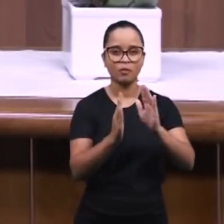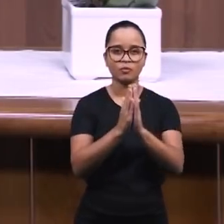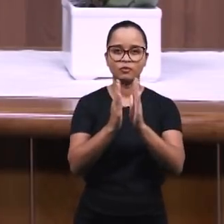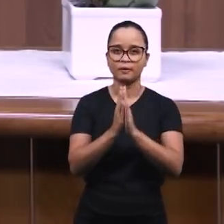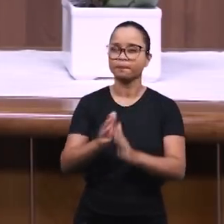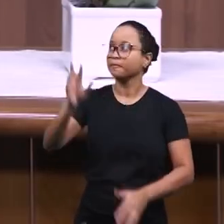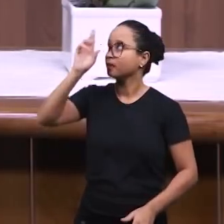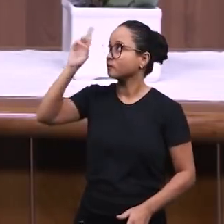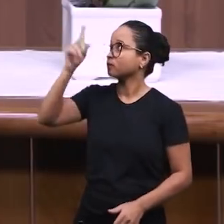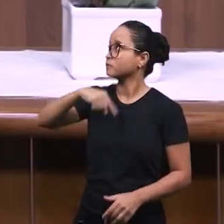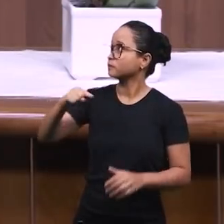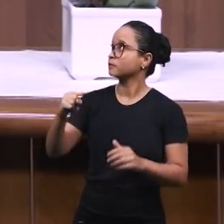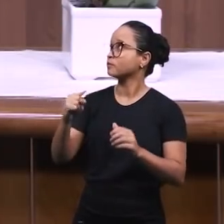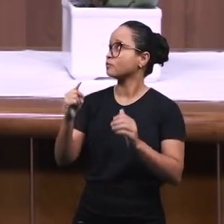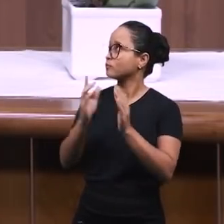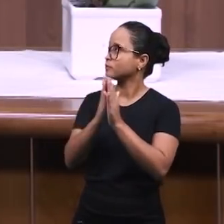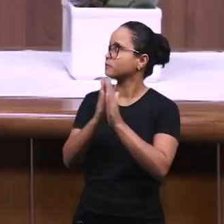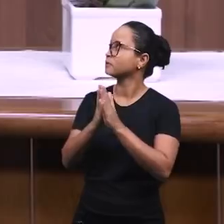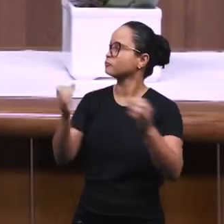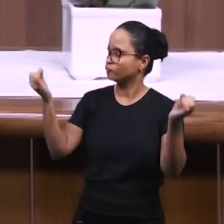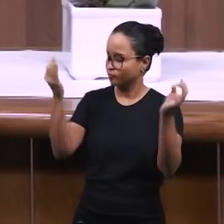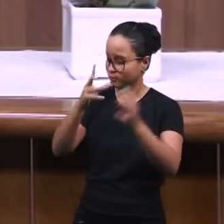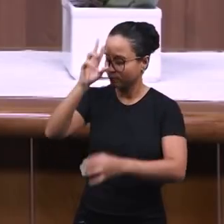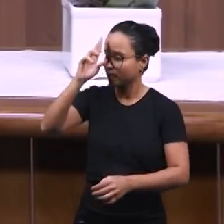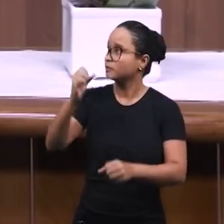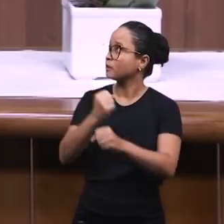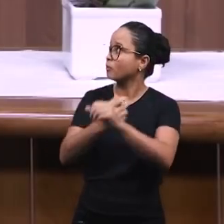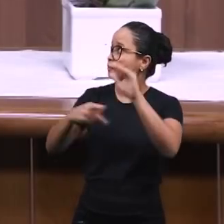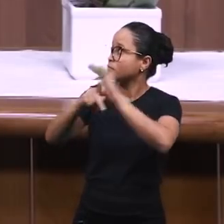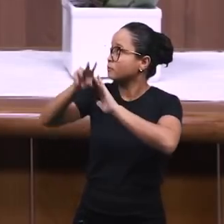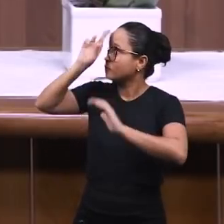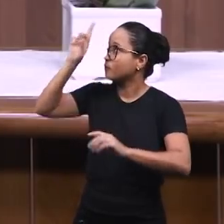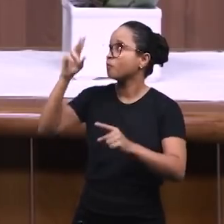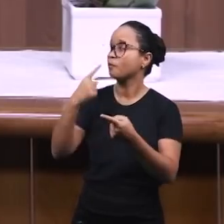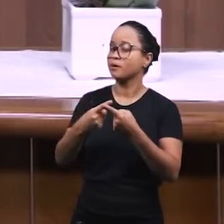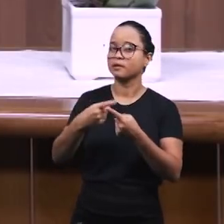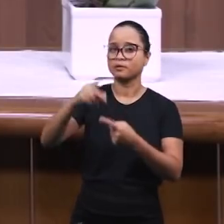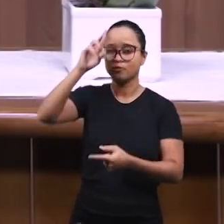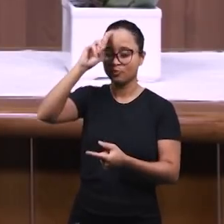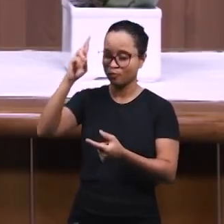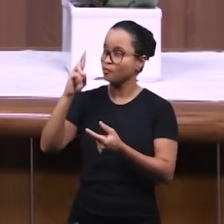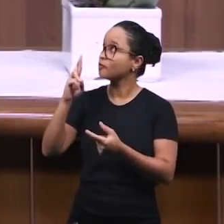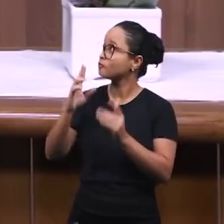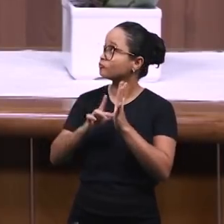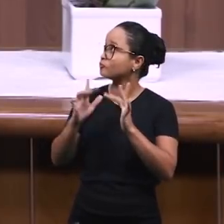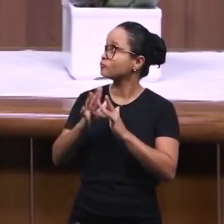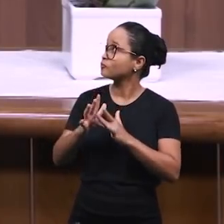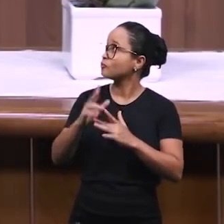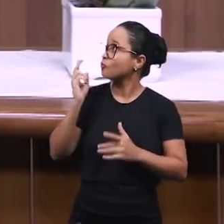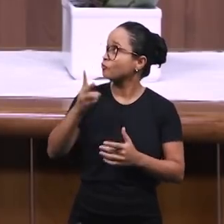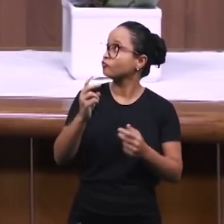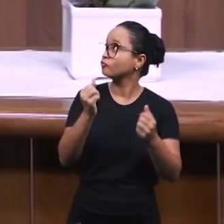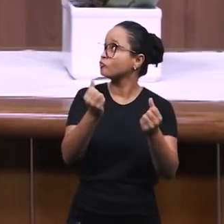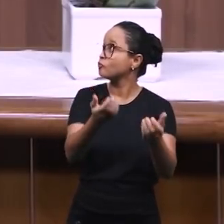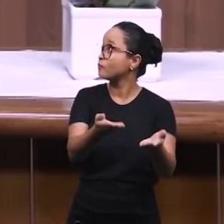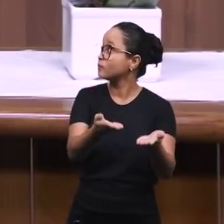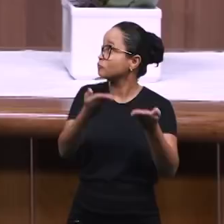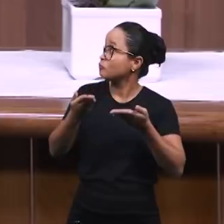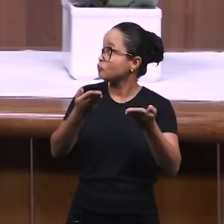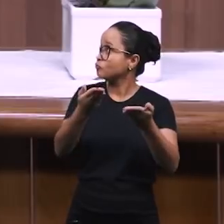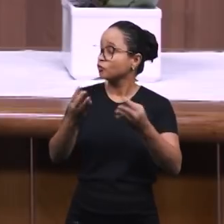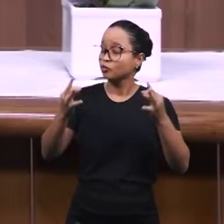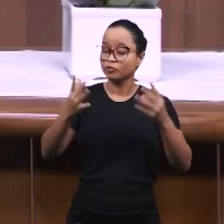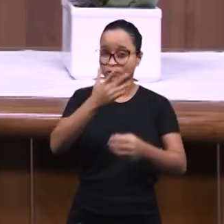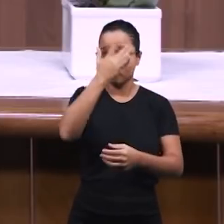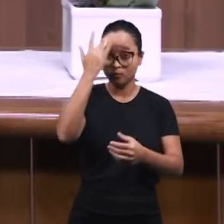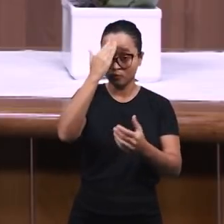te glorificamos pela tua obra e porque o Senhor Jesus continua fazendo este convite para que todo aquele